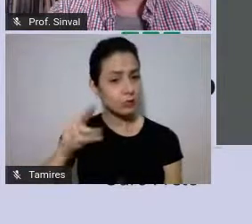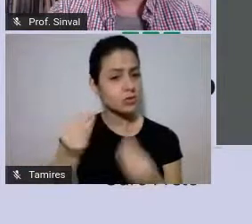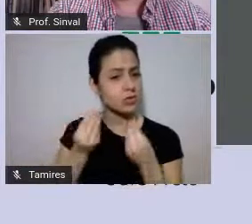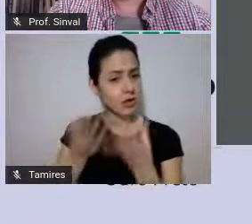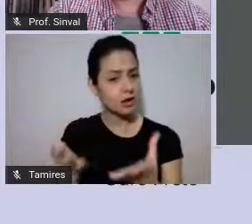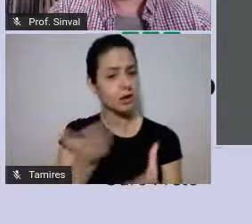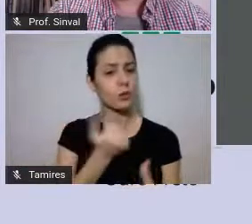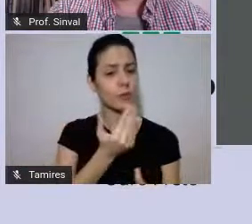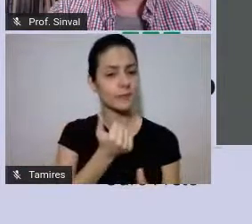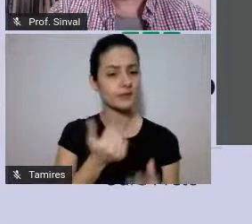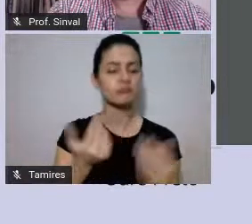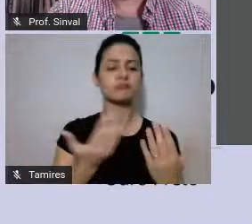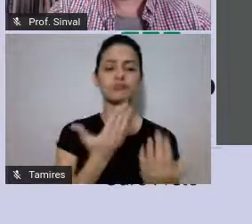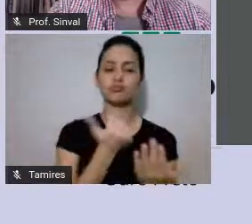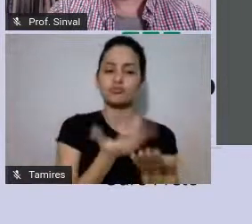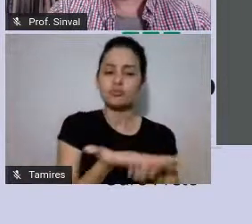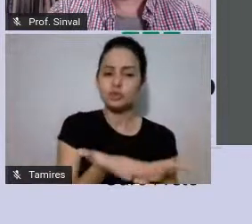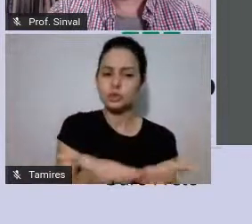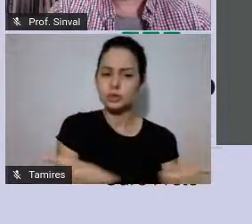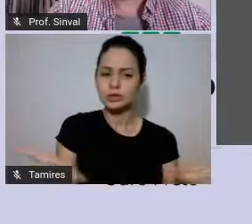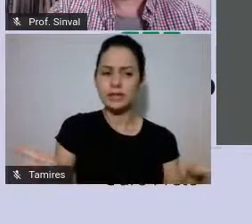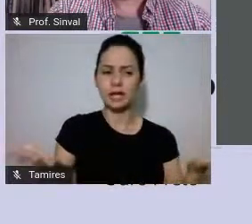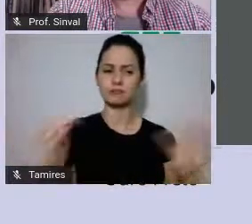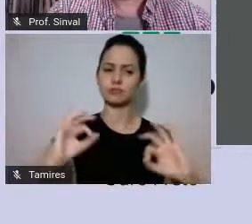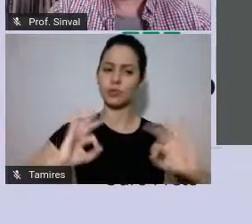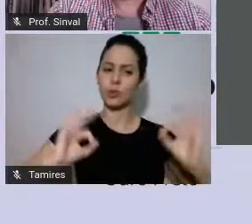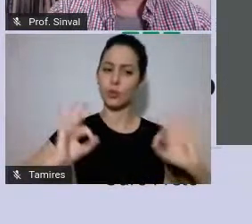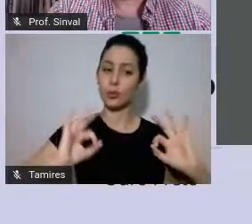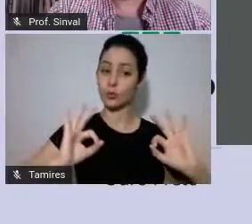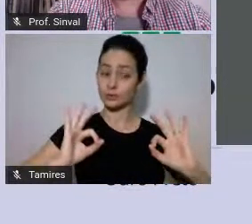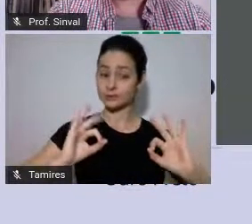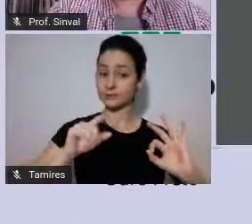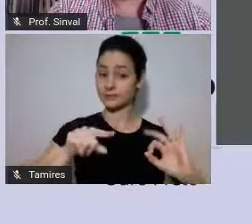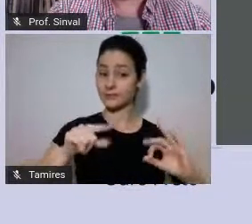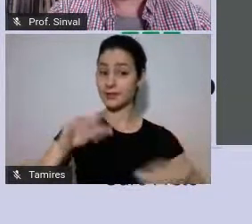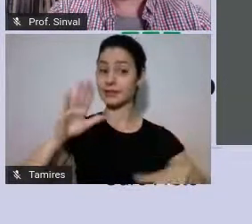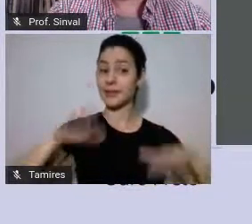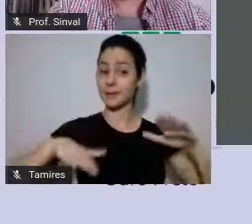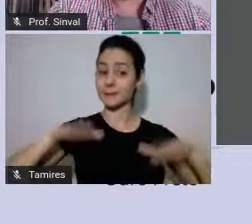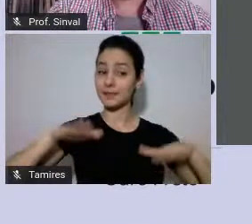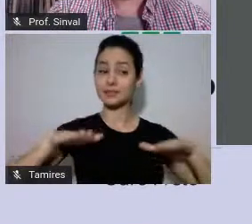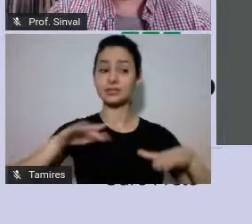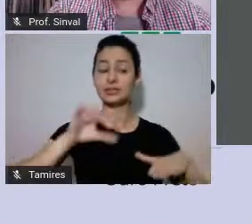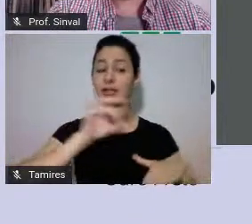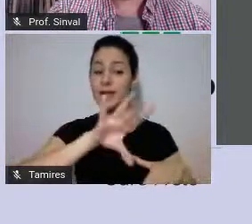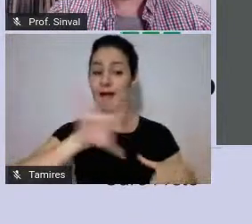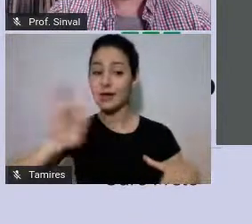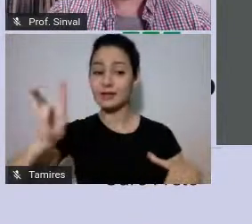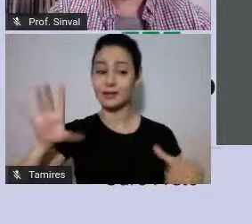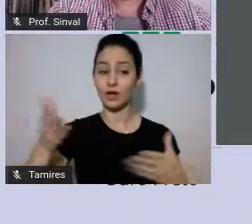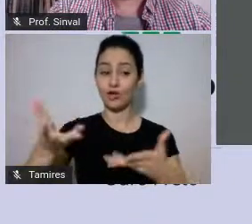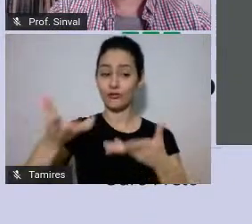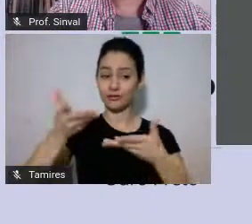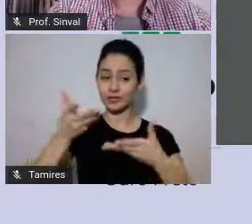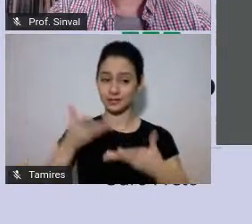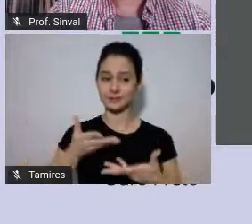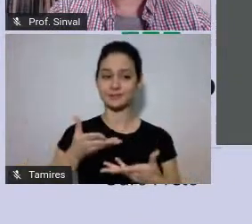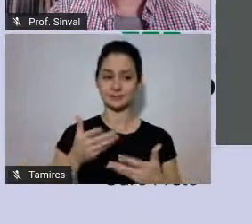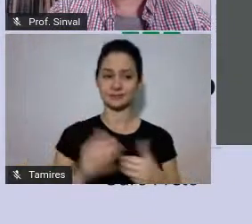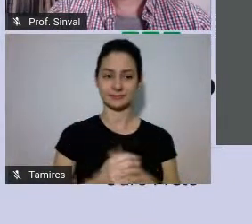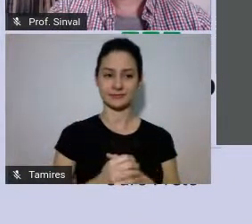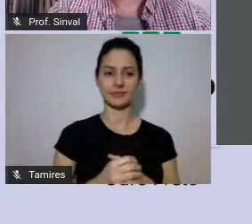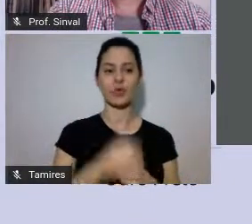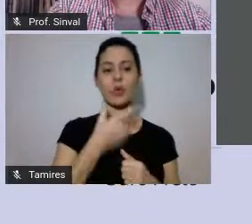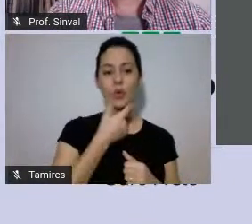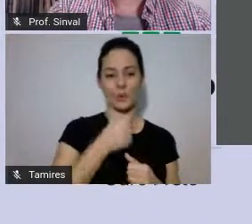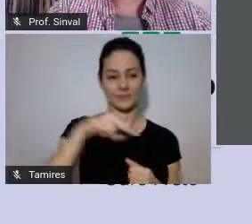nesses jantares, as mesas eram organizadas de acordo com a estrutura aristocrática, tendo na mesa principal o Nassau,